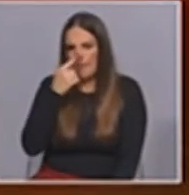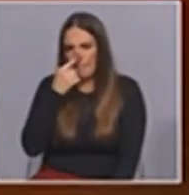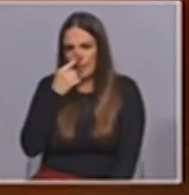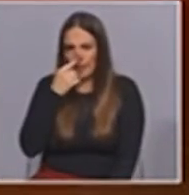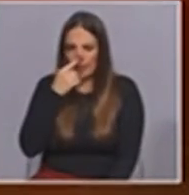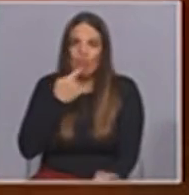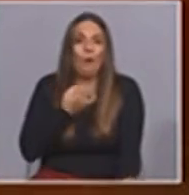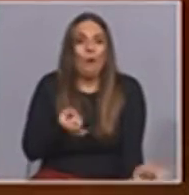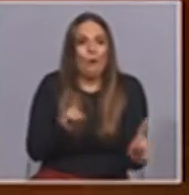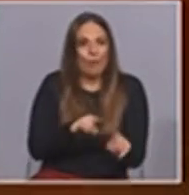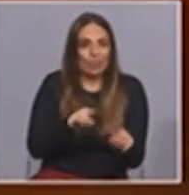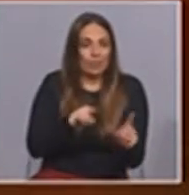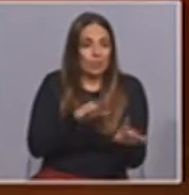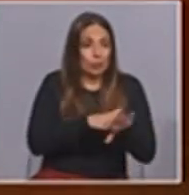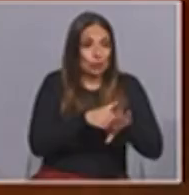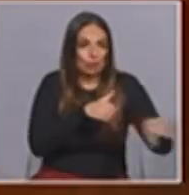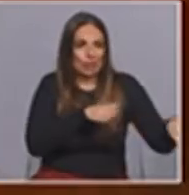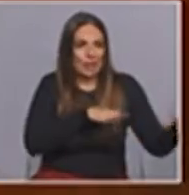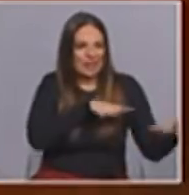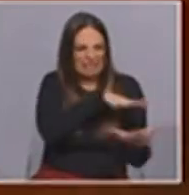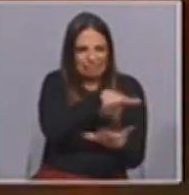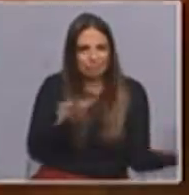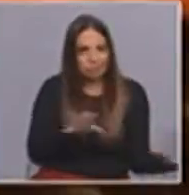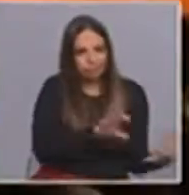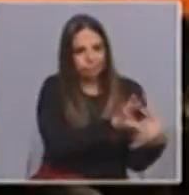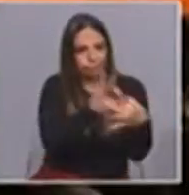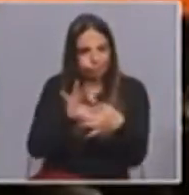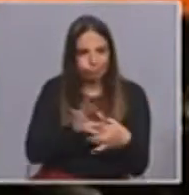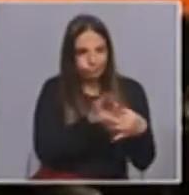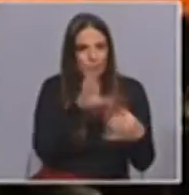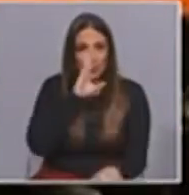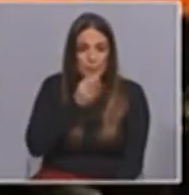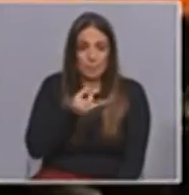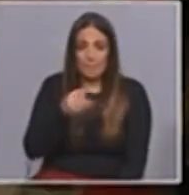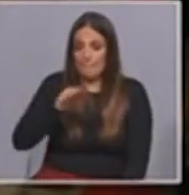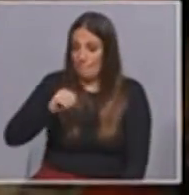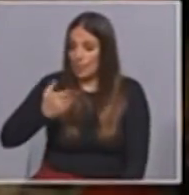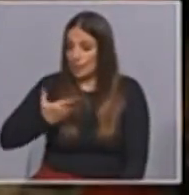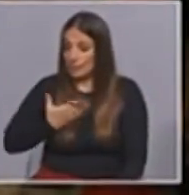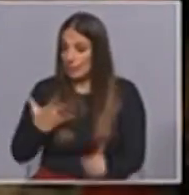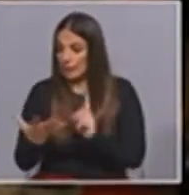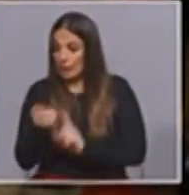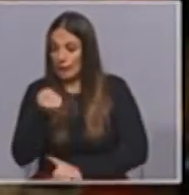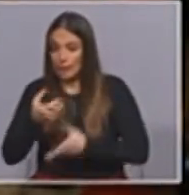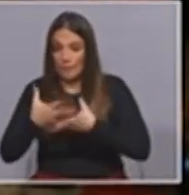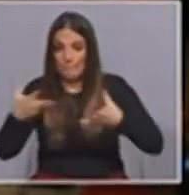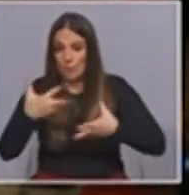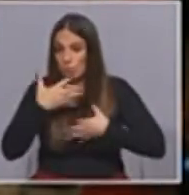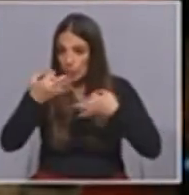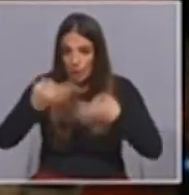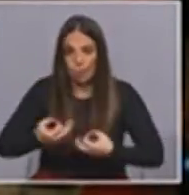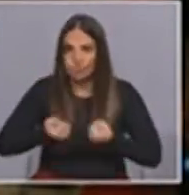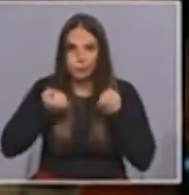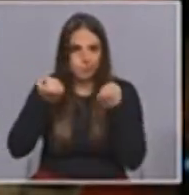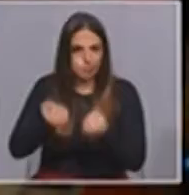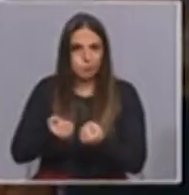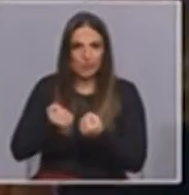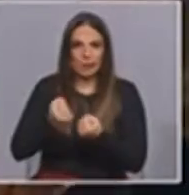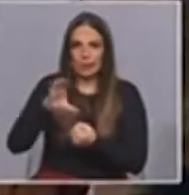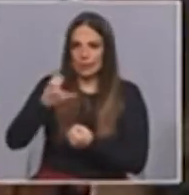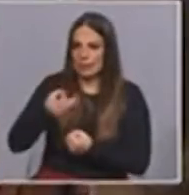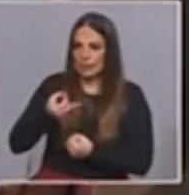da geringonça. Mas se for o PSD a ganhar sem conseguir maioria com o CDS e com a Iniciativa Liberal,